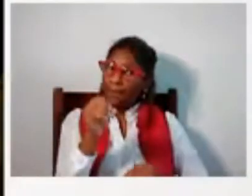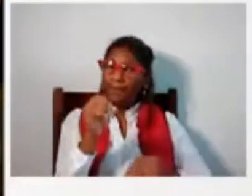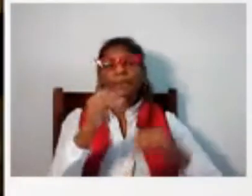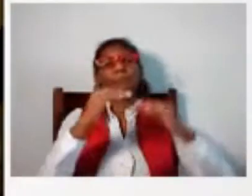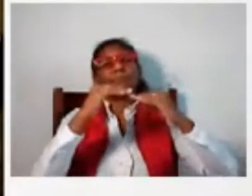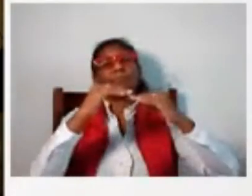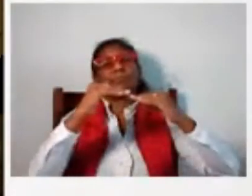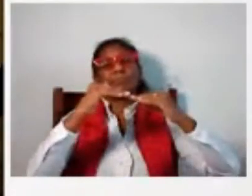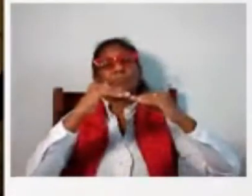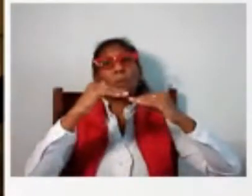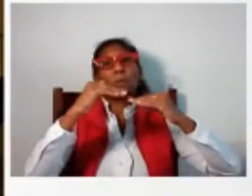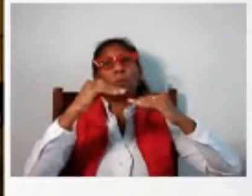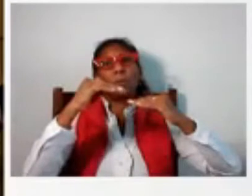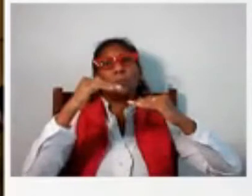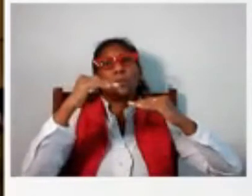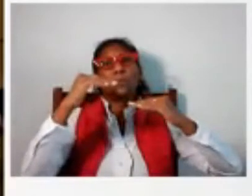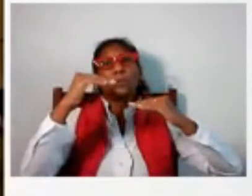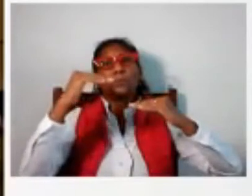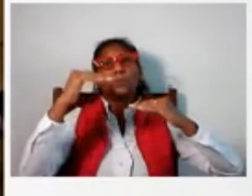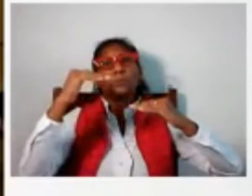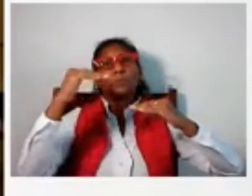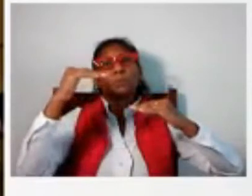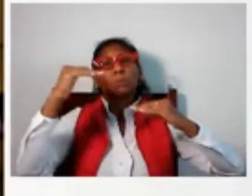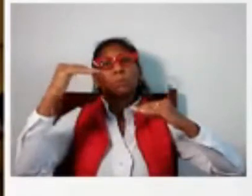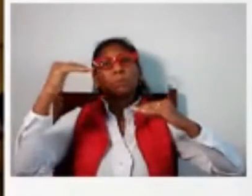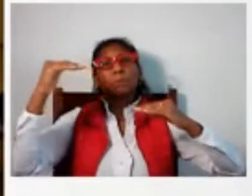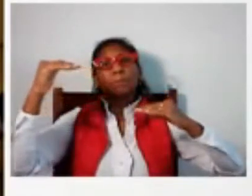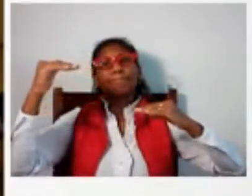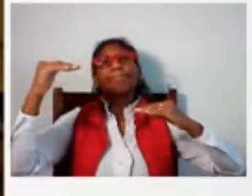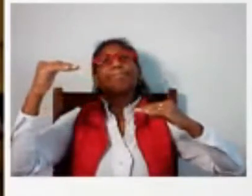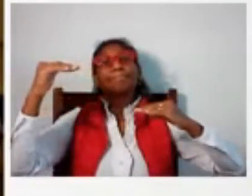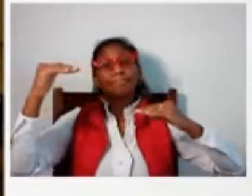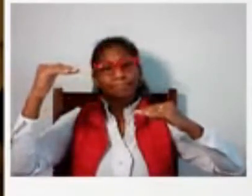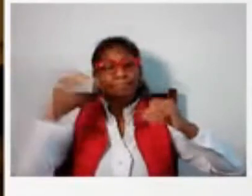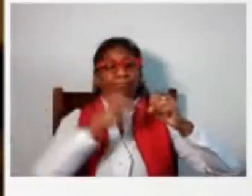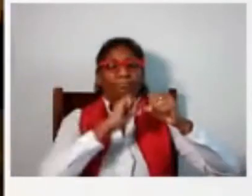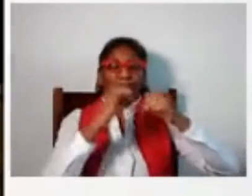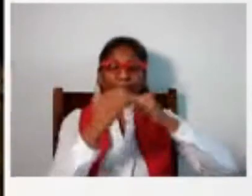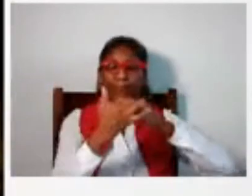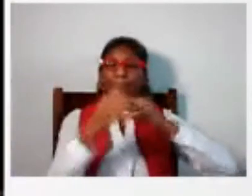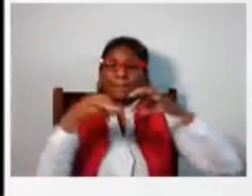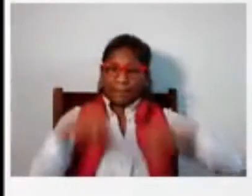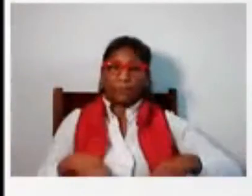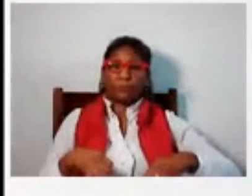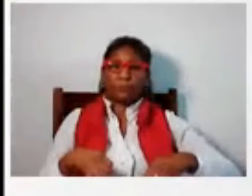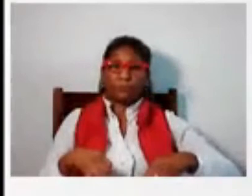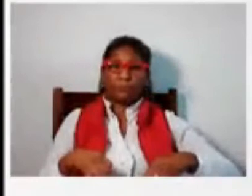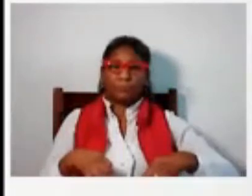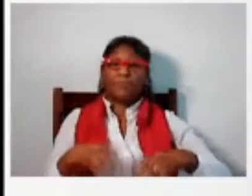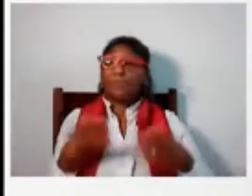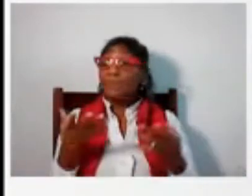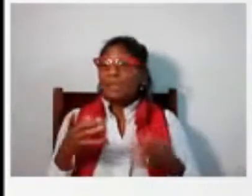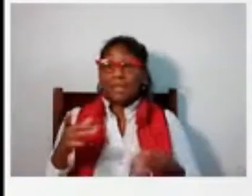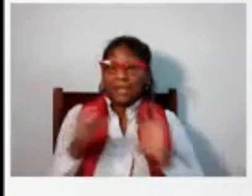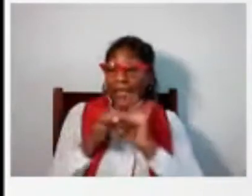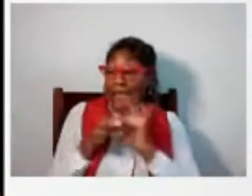ganhando espaço nos leitos ocupados, os confirmados por coronavírus. E, consequentemente, a disponibilidade de leitos,